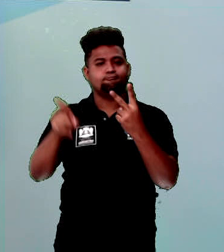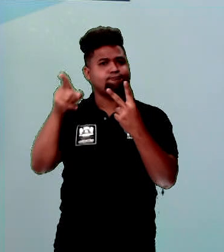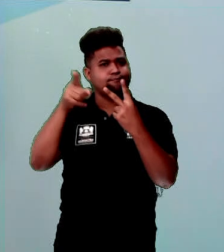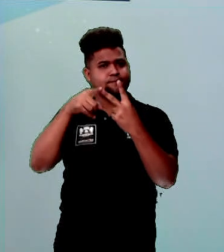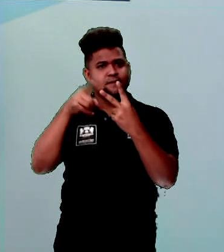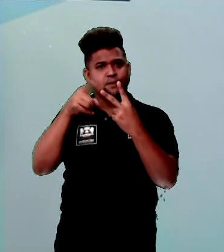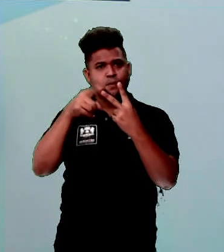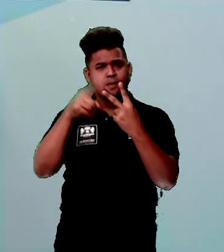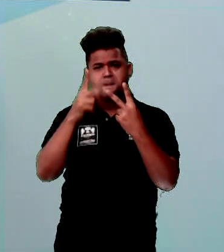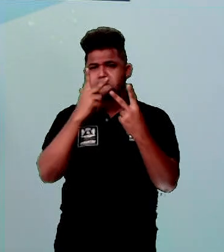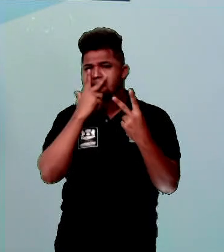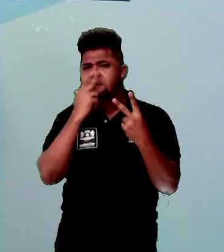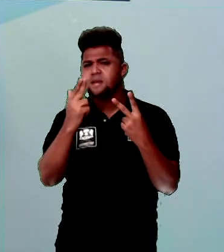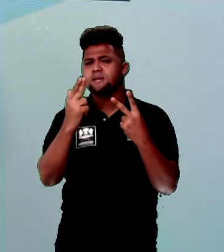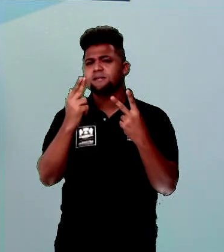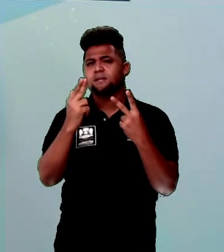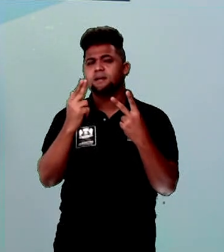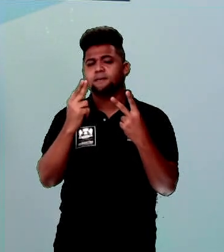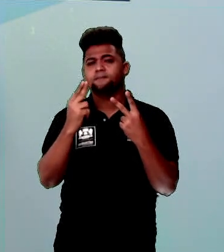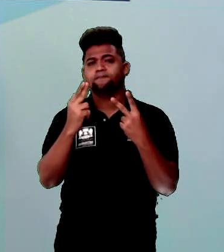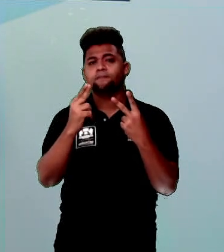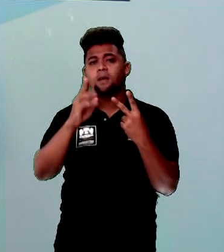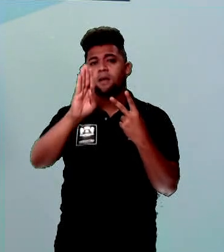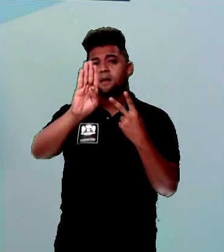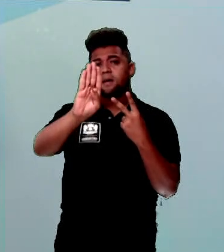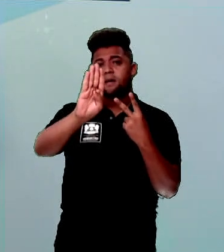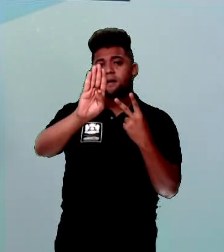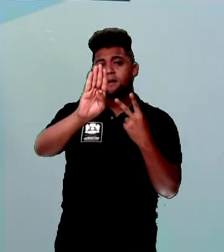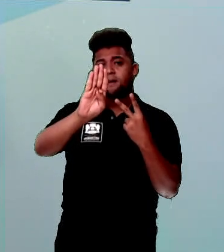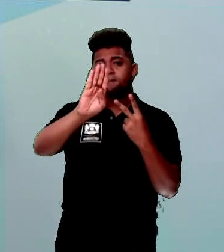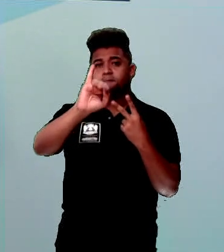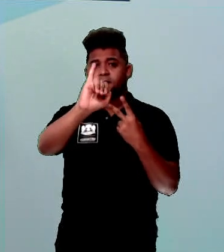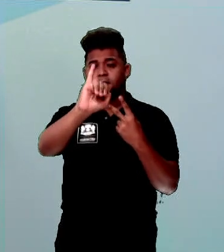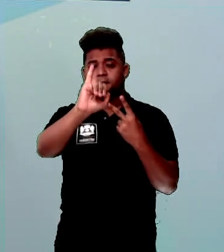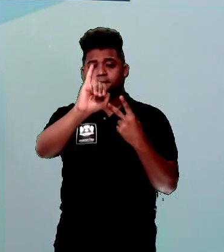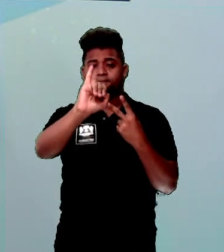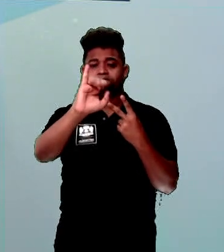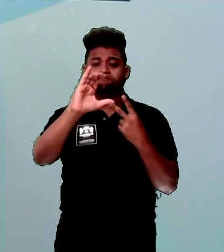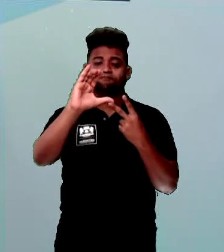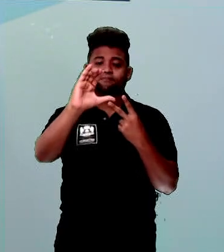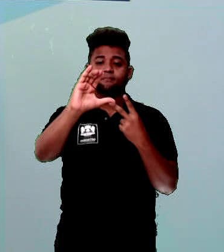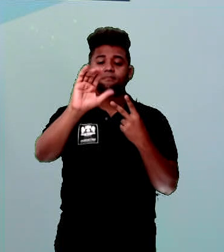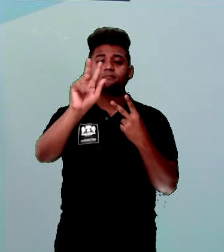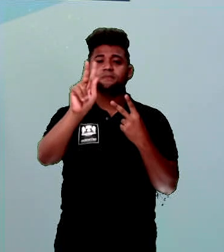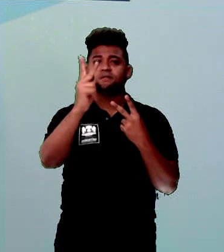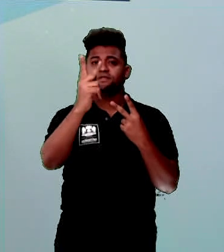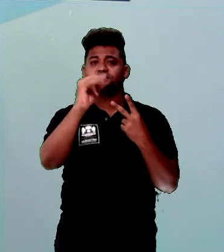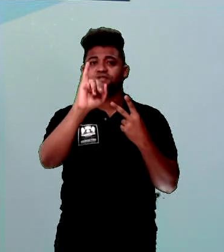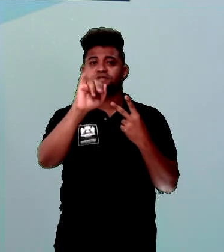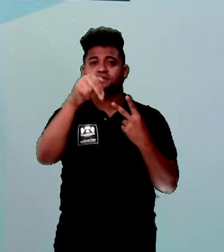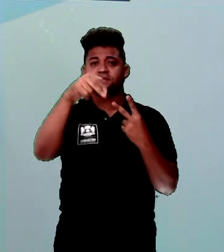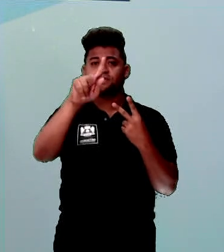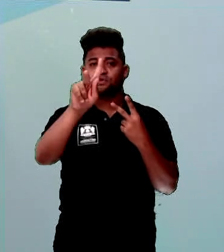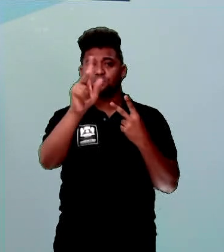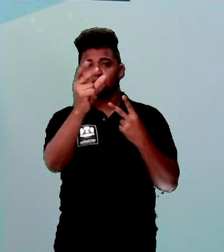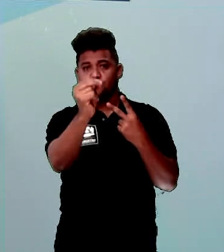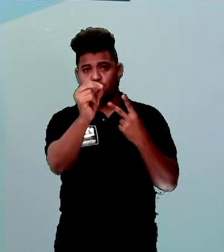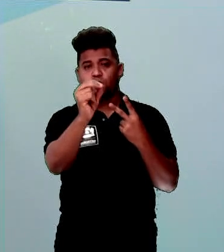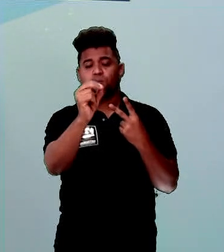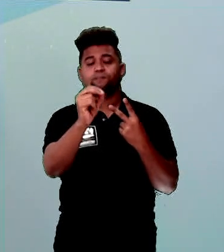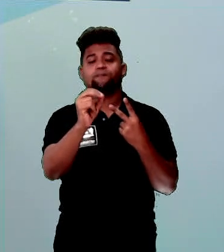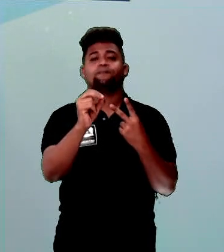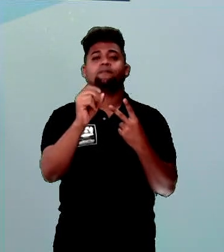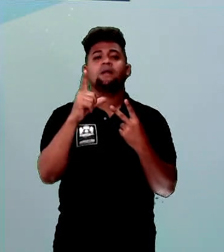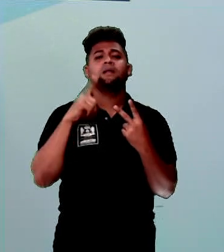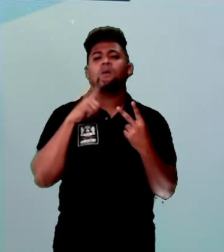que tem lá naquele trecho da música, a palavra bichinho, nós temos uma, duas, três, quatro, cinco,